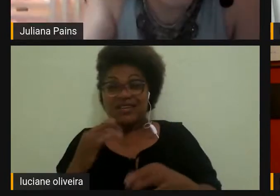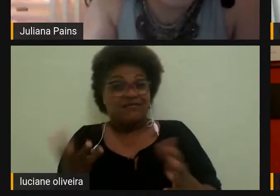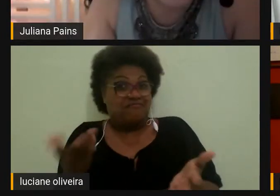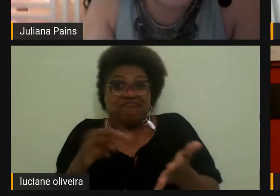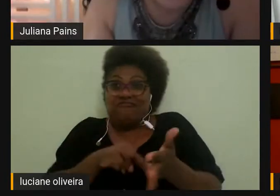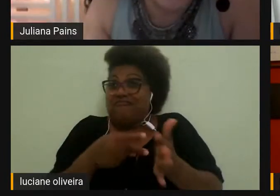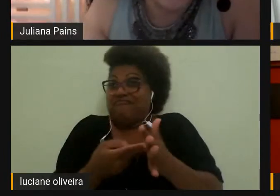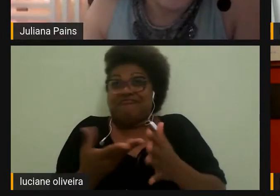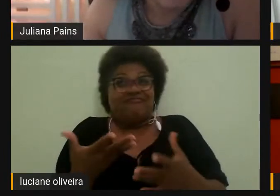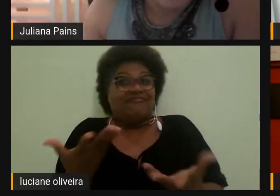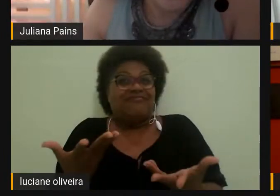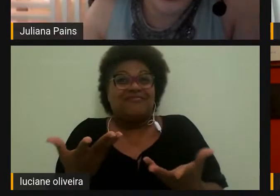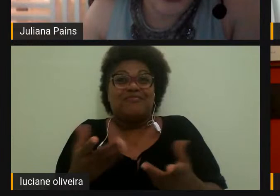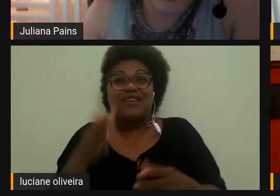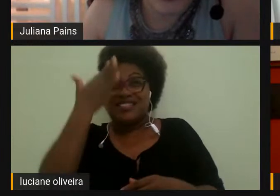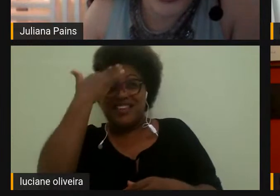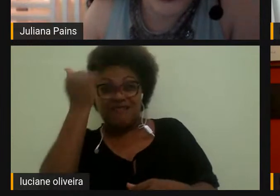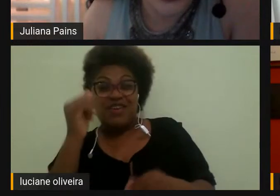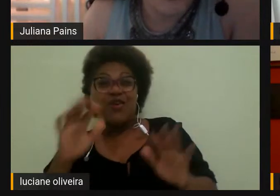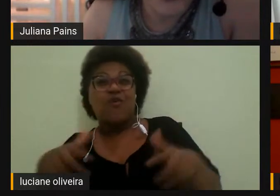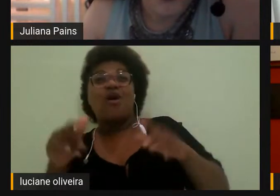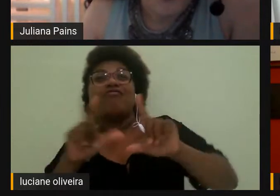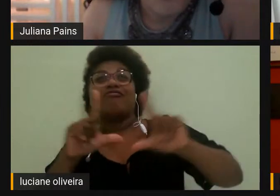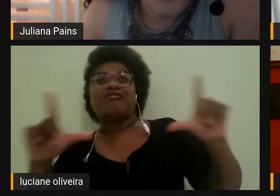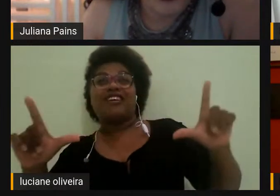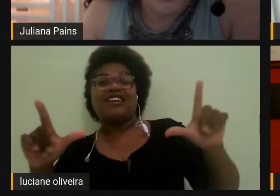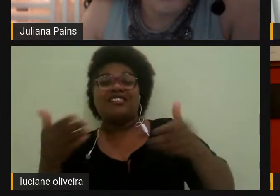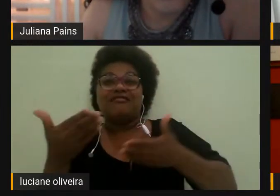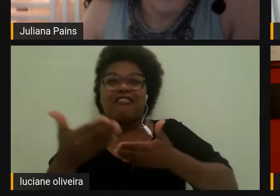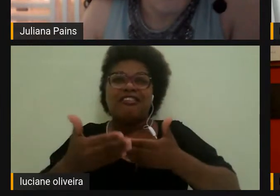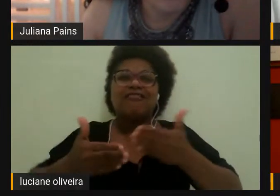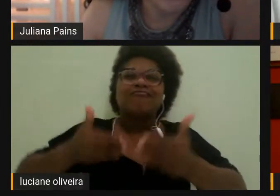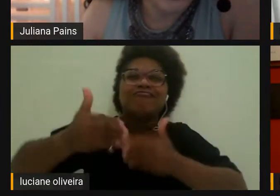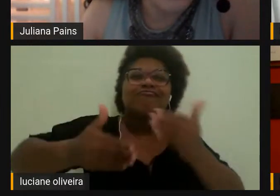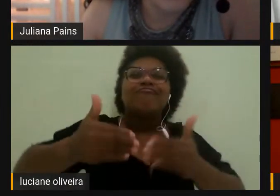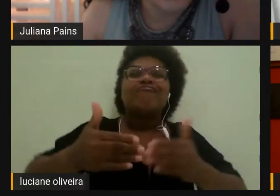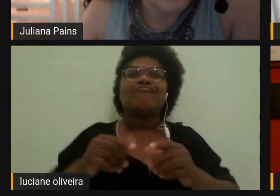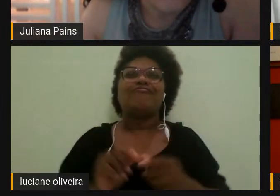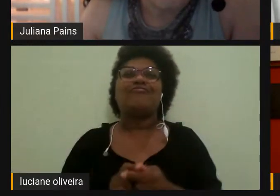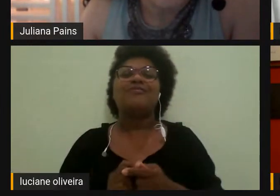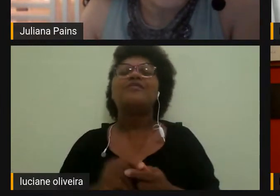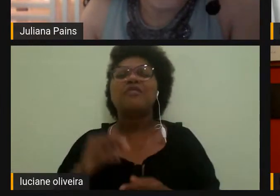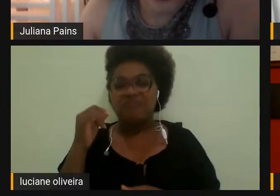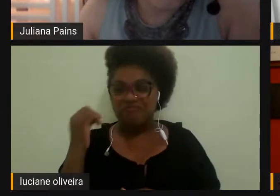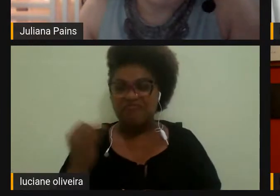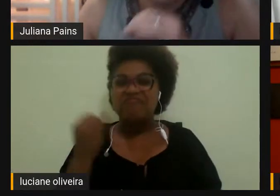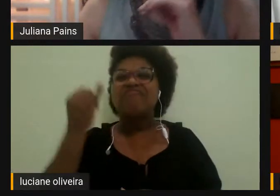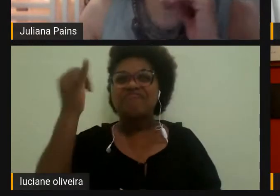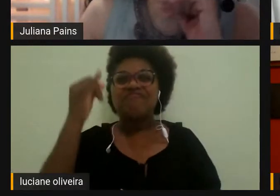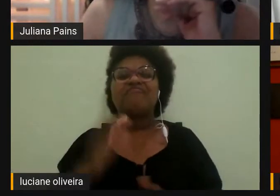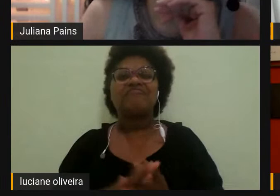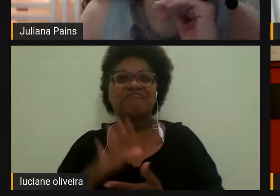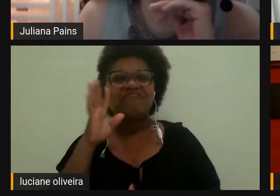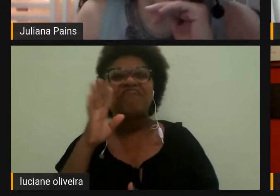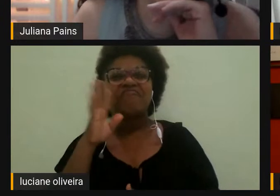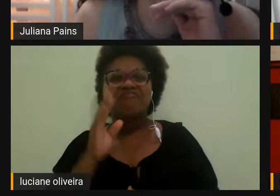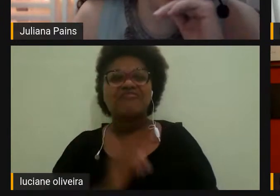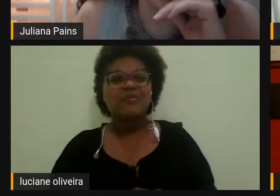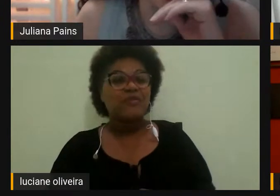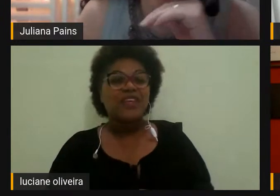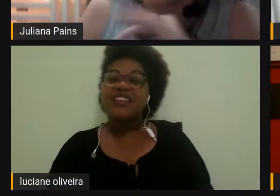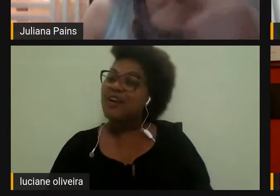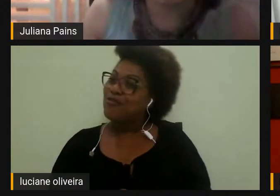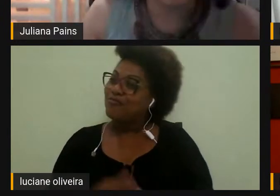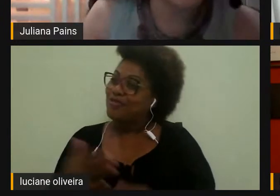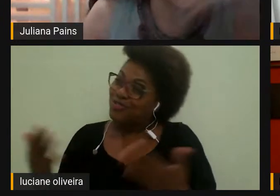atualização dela para eu saber que tela ela tá do processo então muito muito interessante João assim eu queria